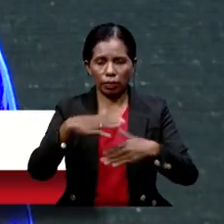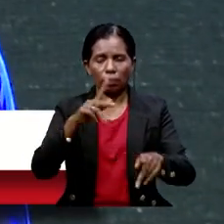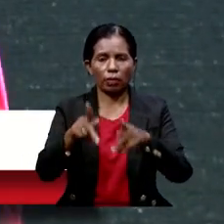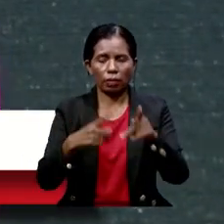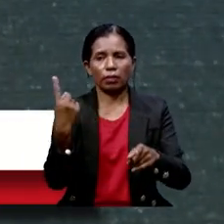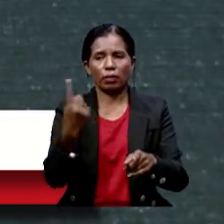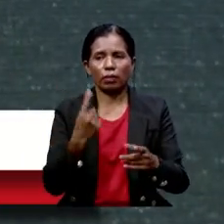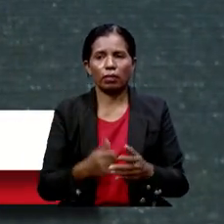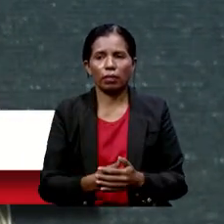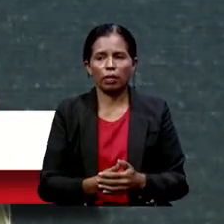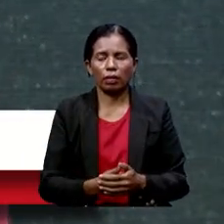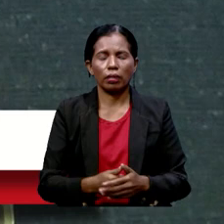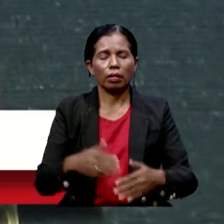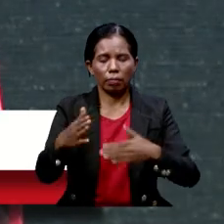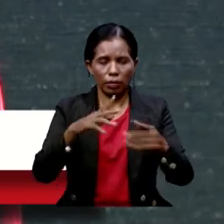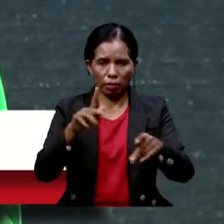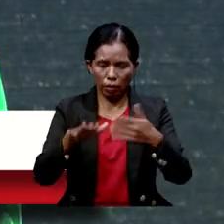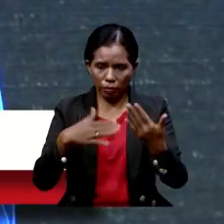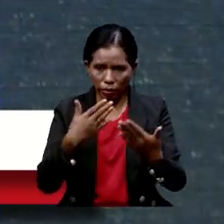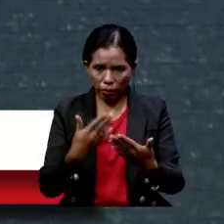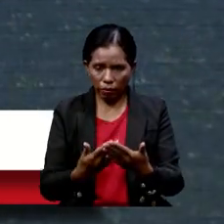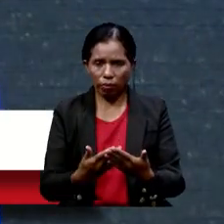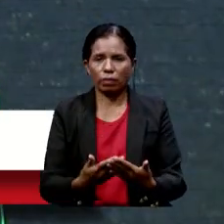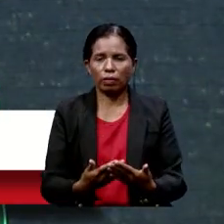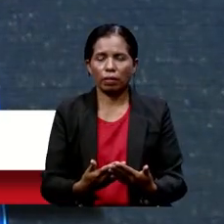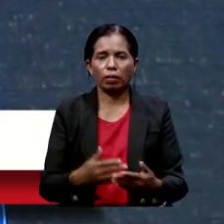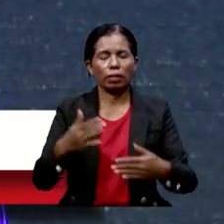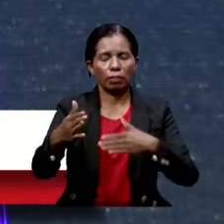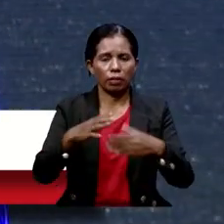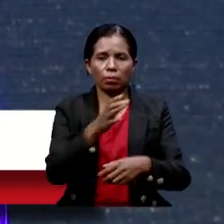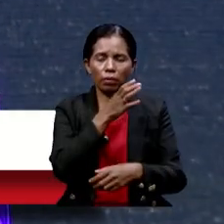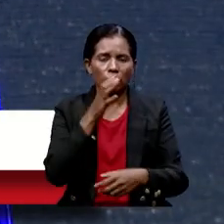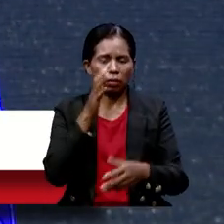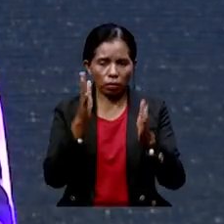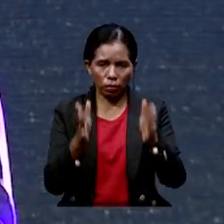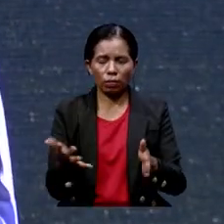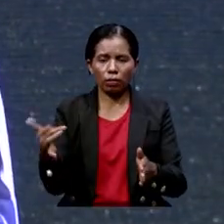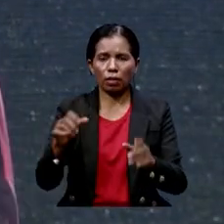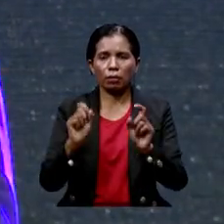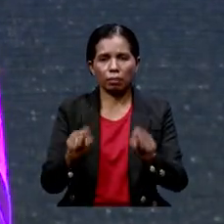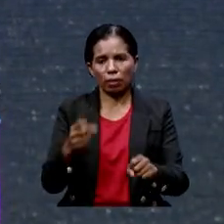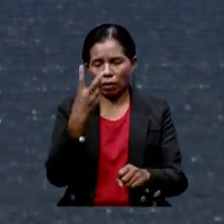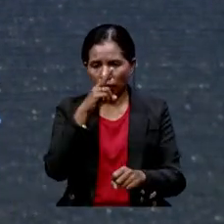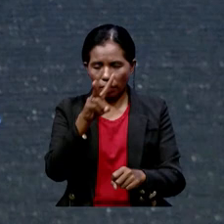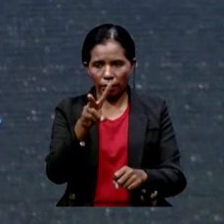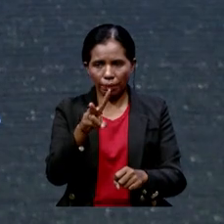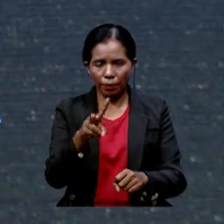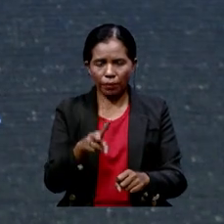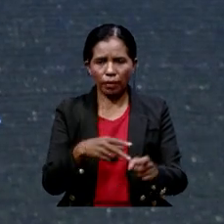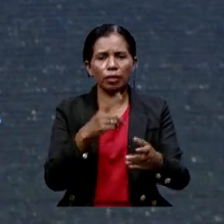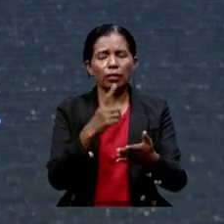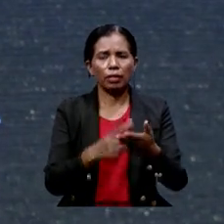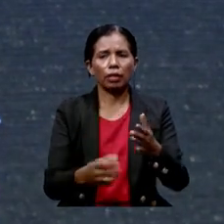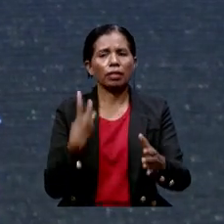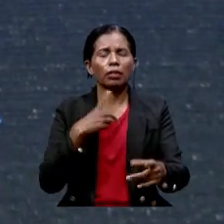faten. Besik ba populasaun, besik ba komunidade sira, besik ba agricultor sira, para atu hare. Minimal, quando